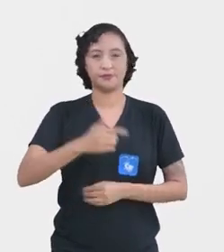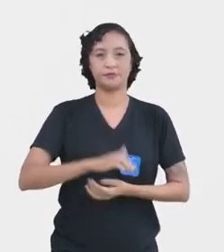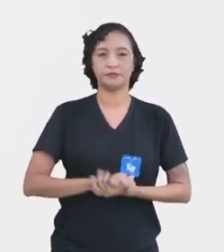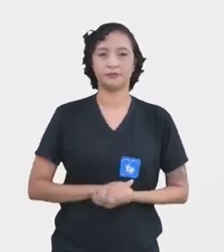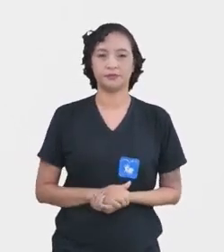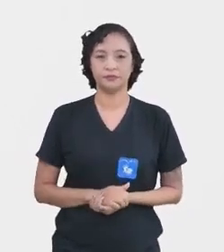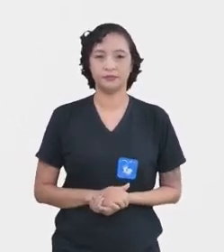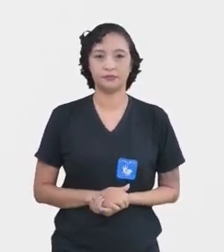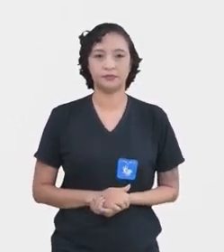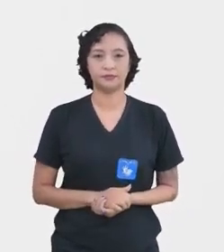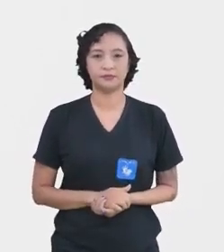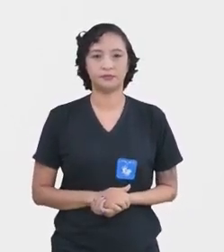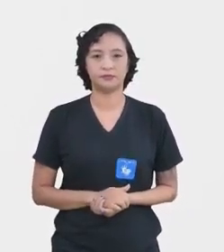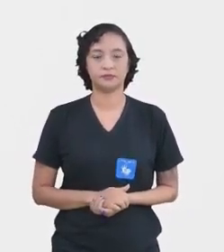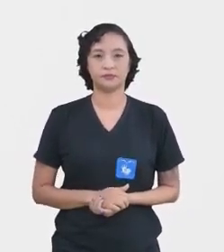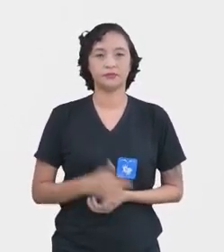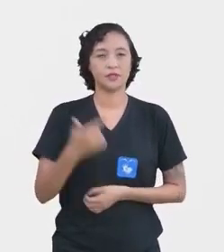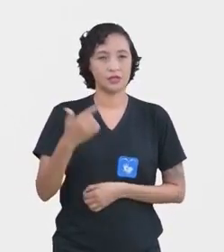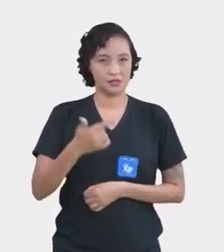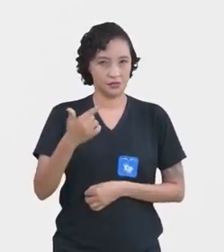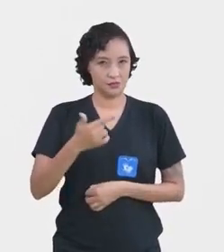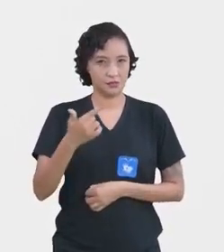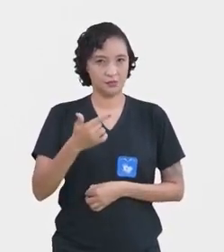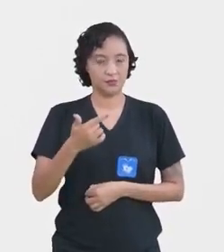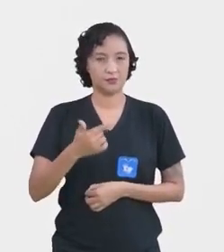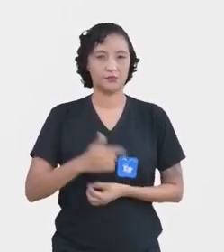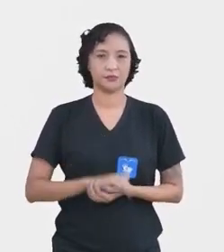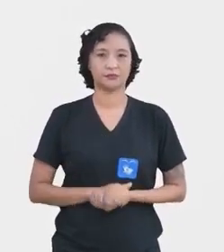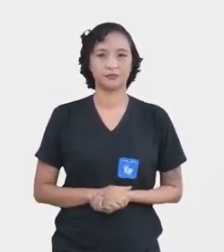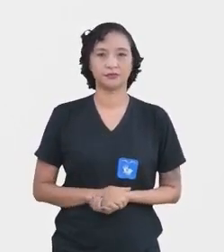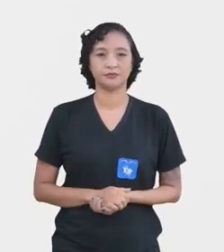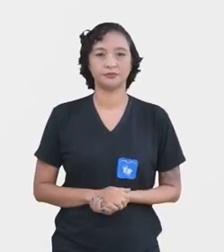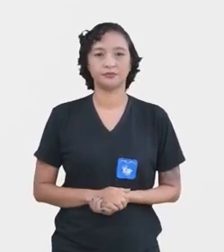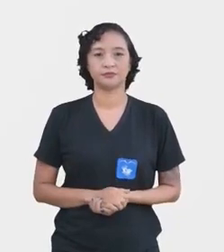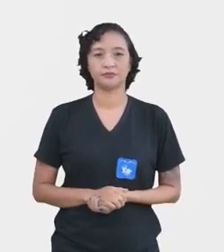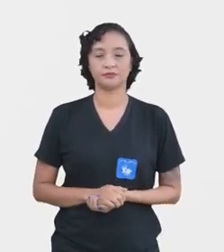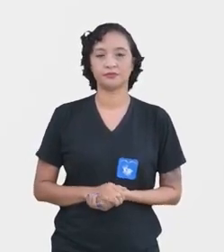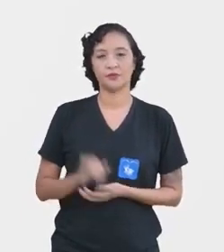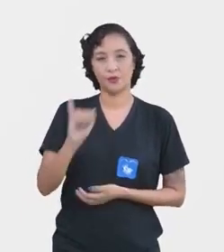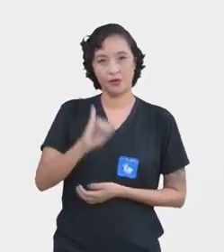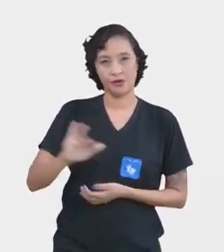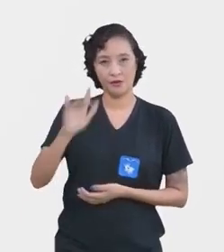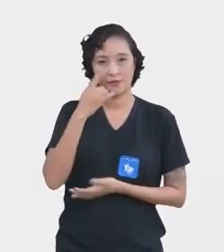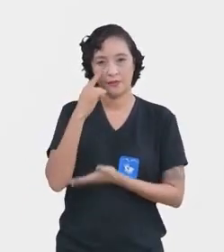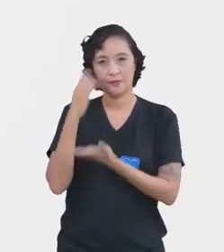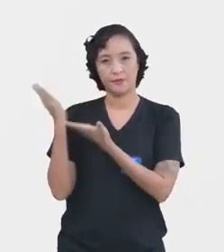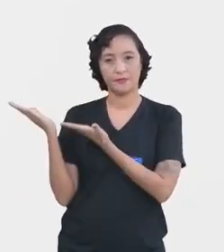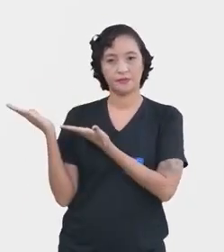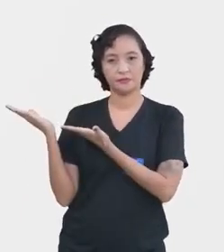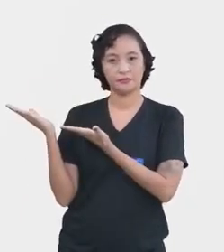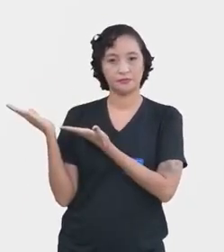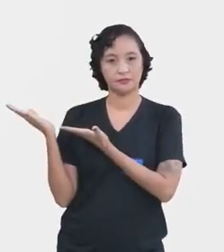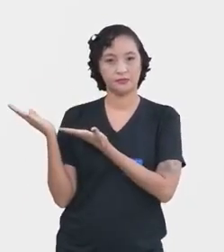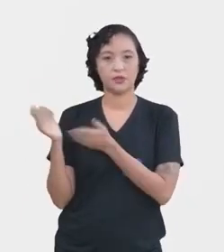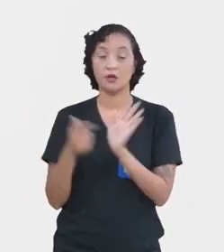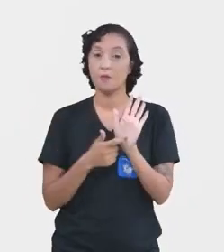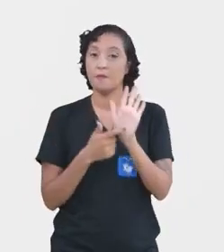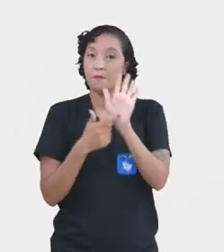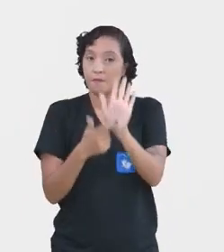aqui para vocês a segunda questão. Olha a figura. Mostra os órgãos da